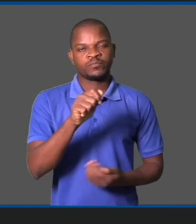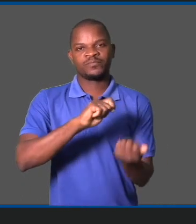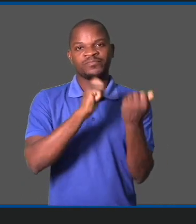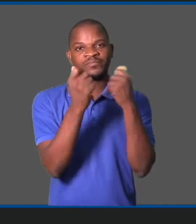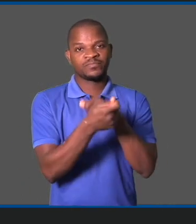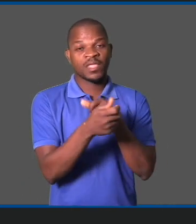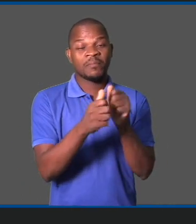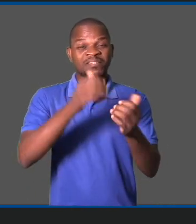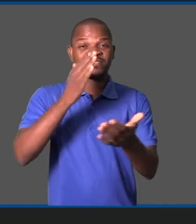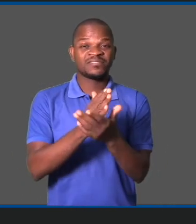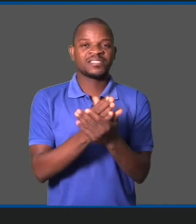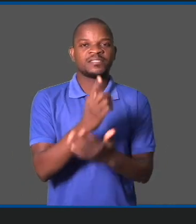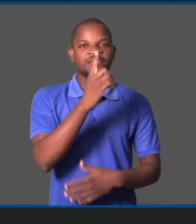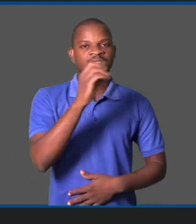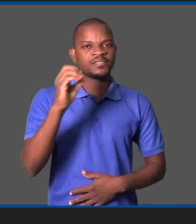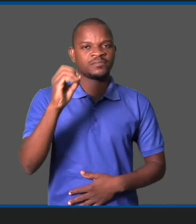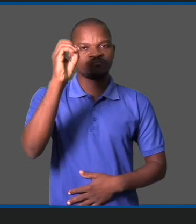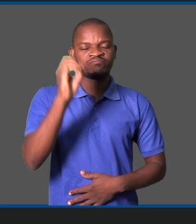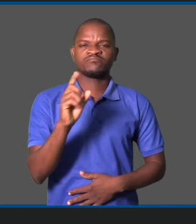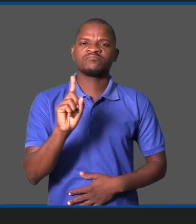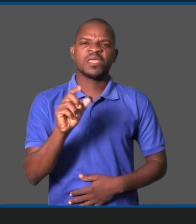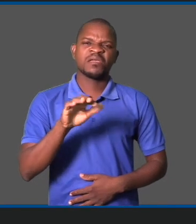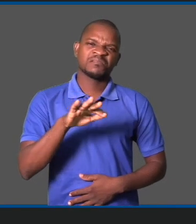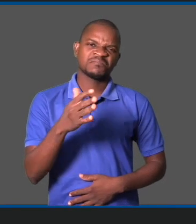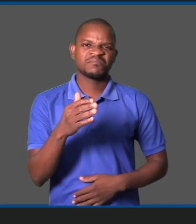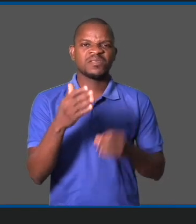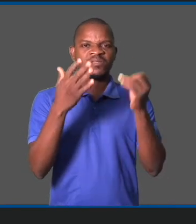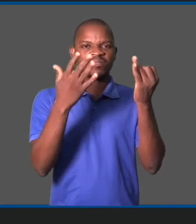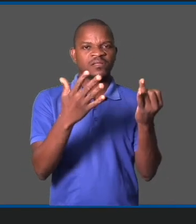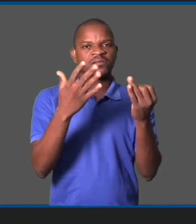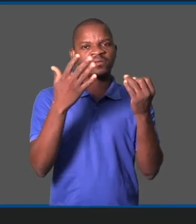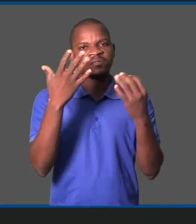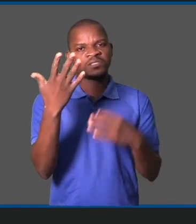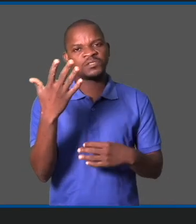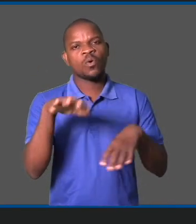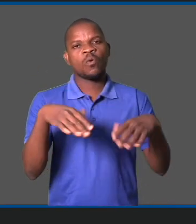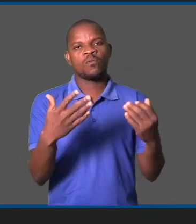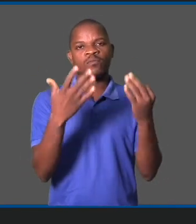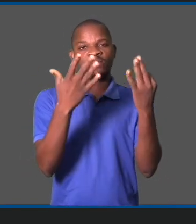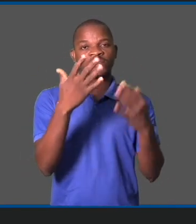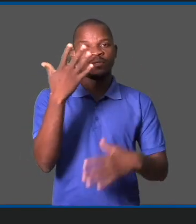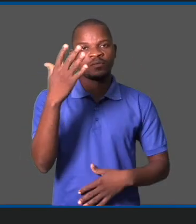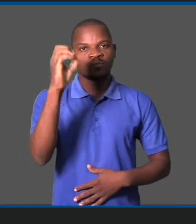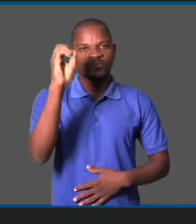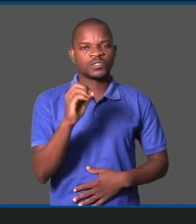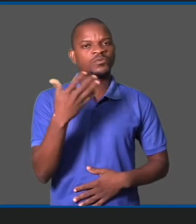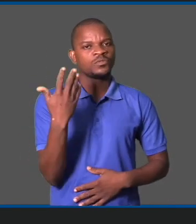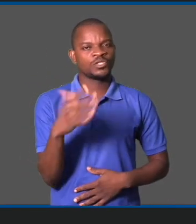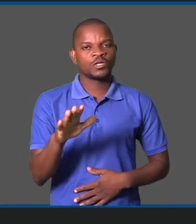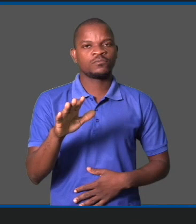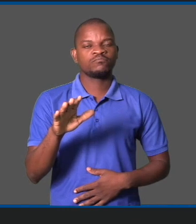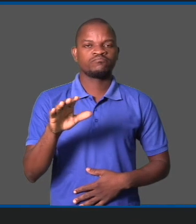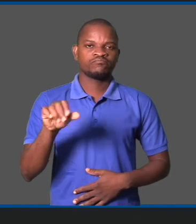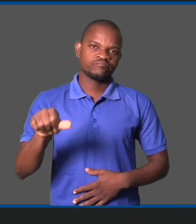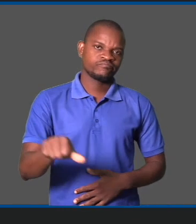porque pode não mudar 100%, mas os 75%, 85% da comunidade, a parte da comunidade já mudou